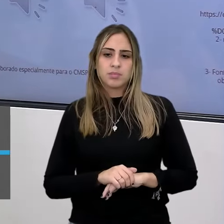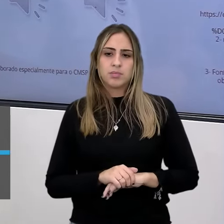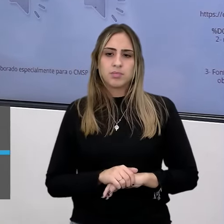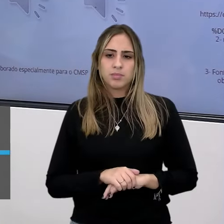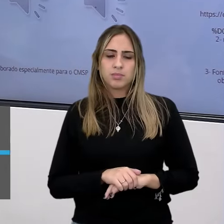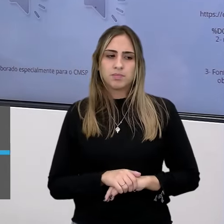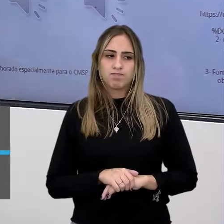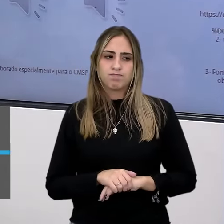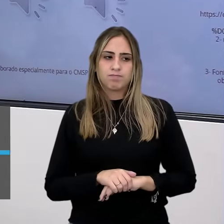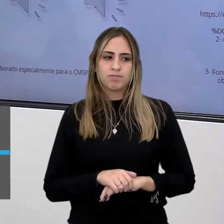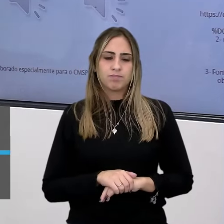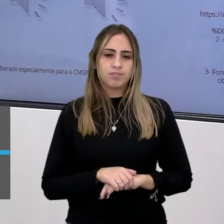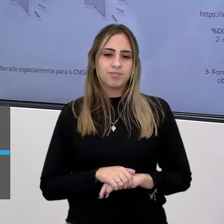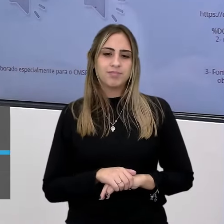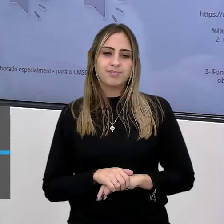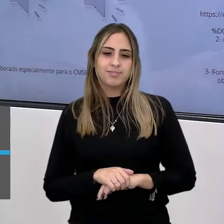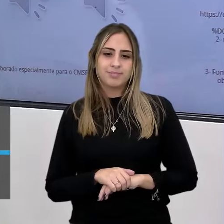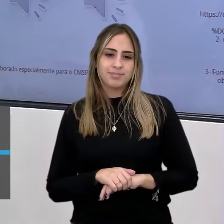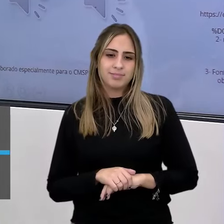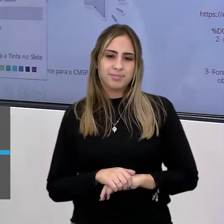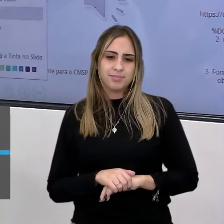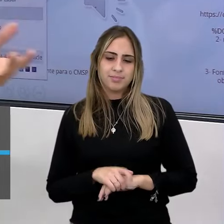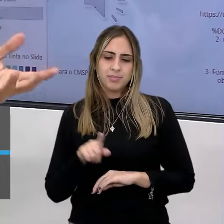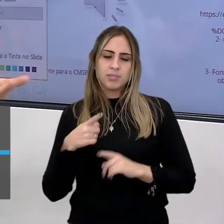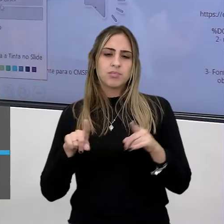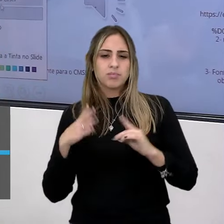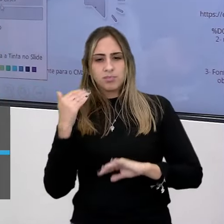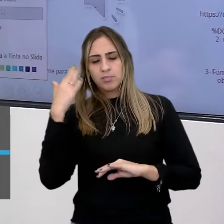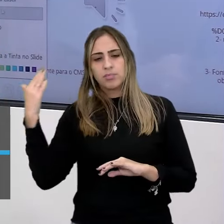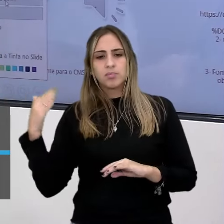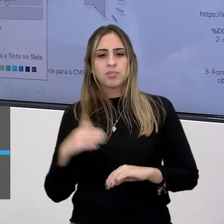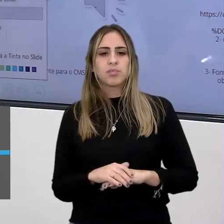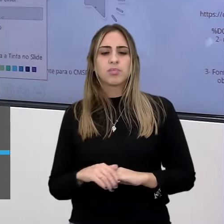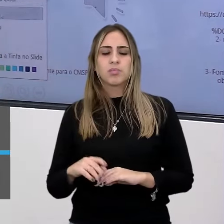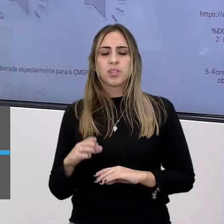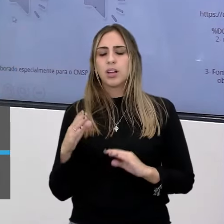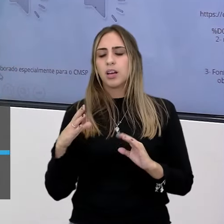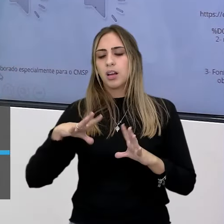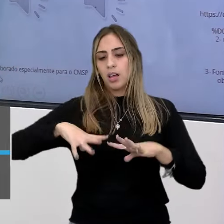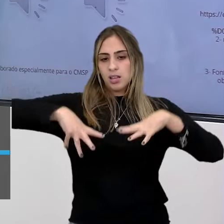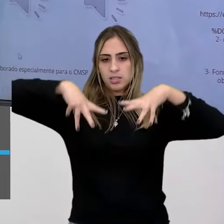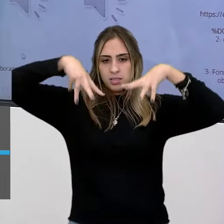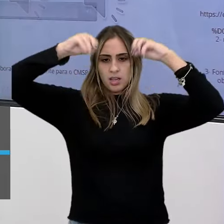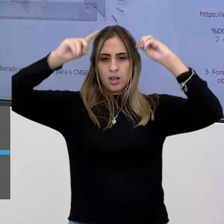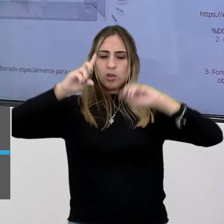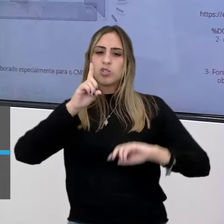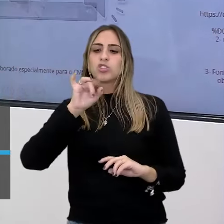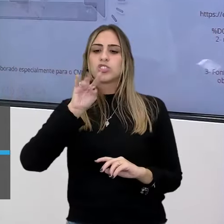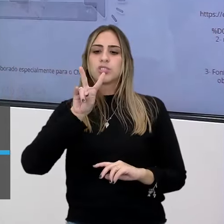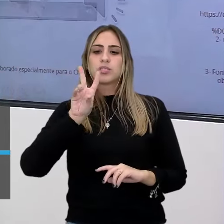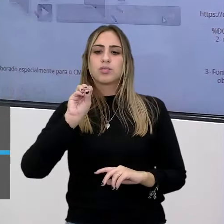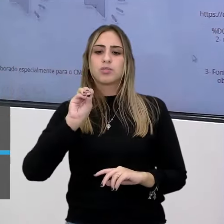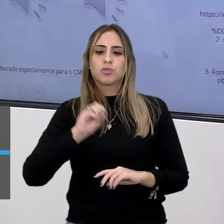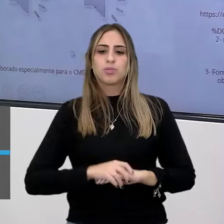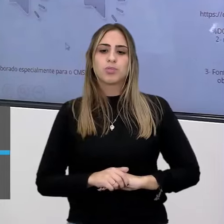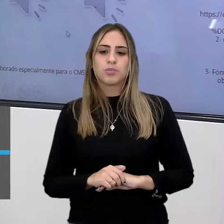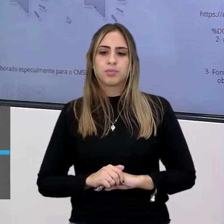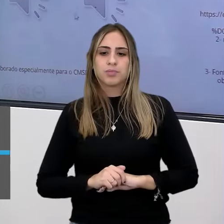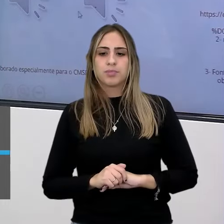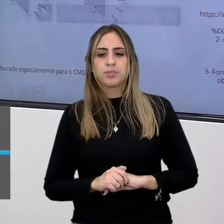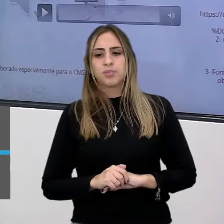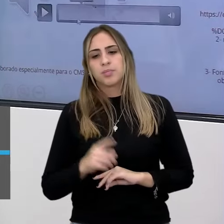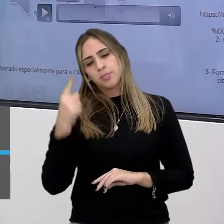castelo que como o nome sugere é o castelo antigo E aí aqui se tem uma coisa bastante interessante